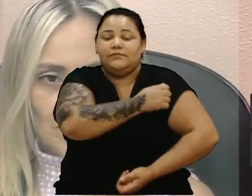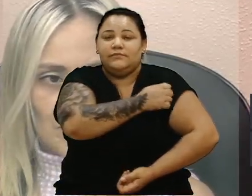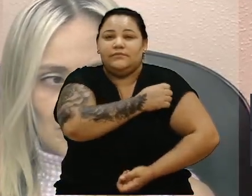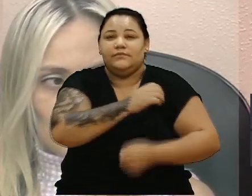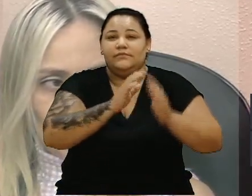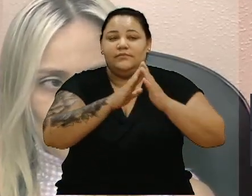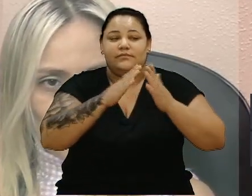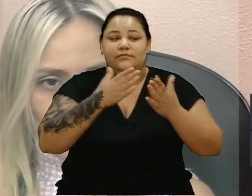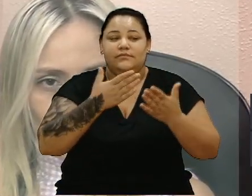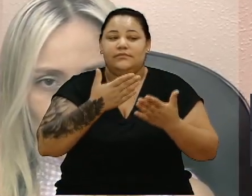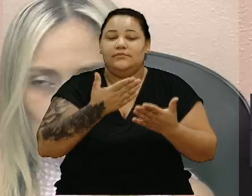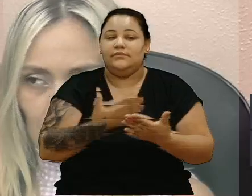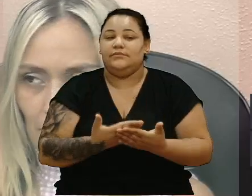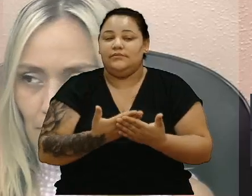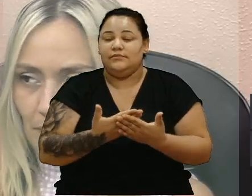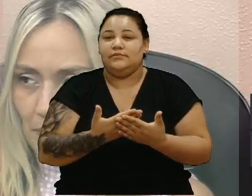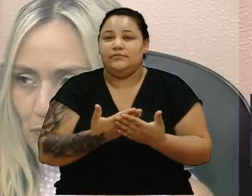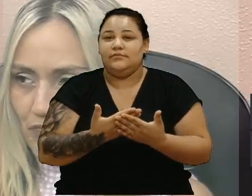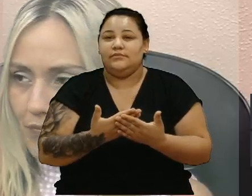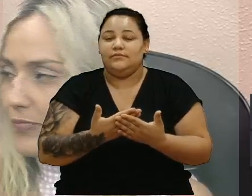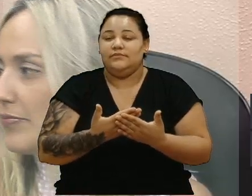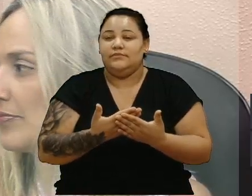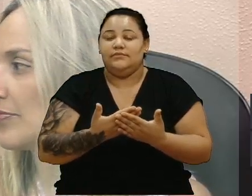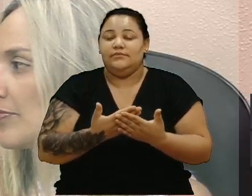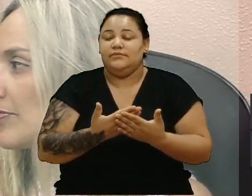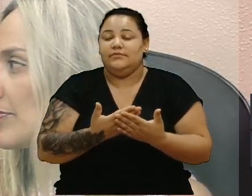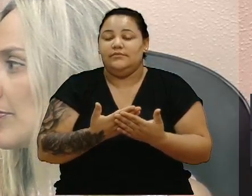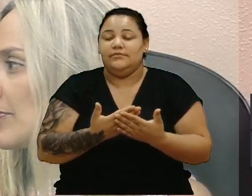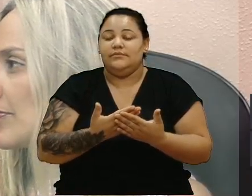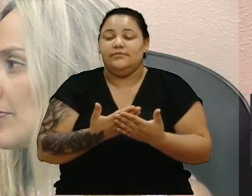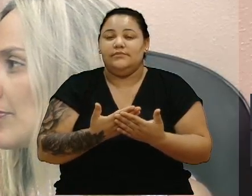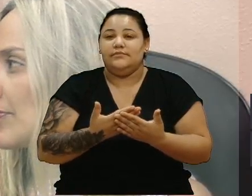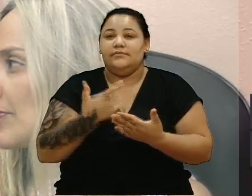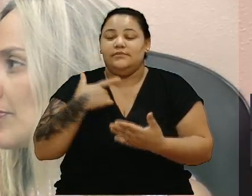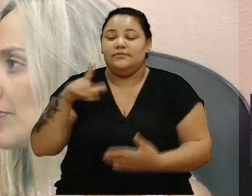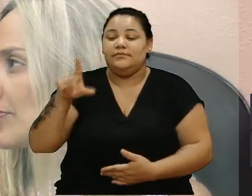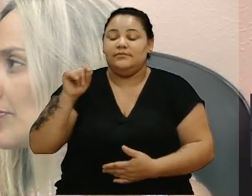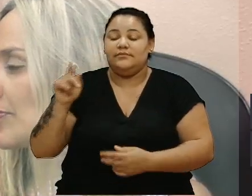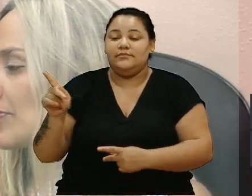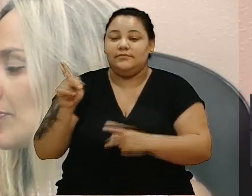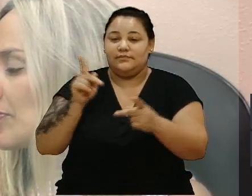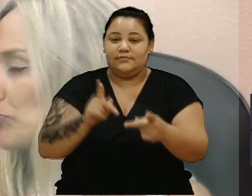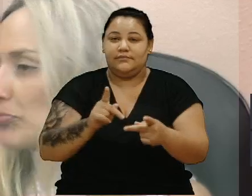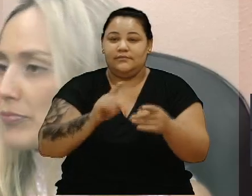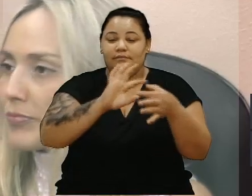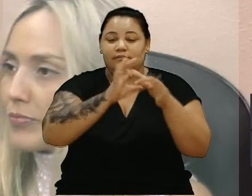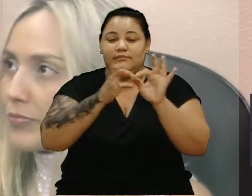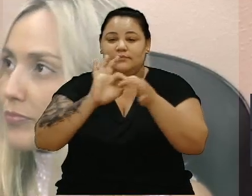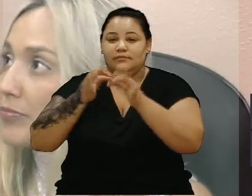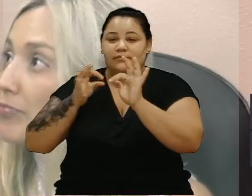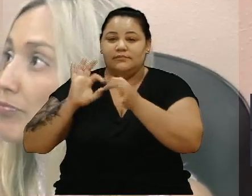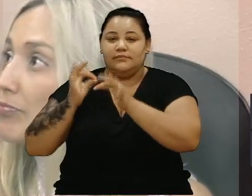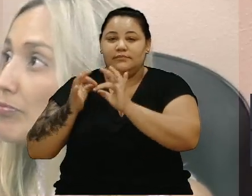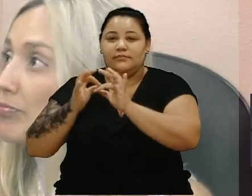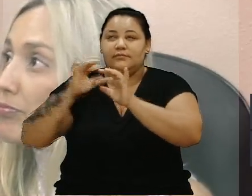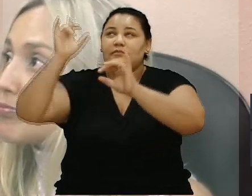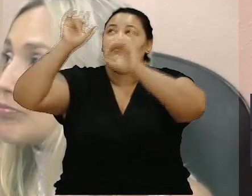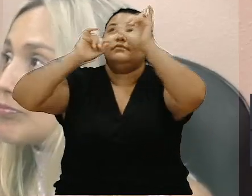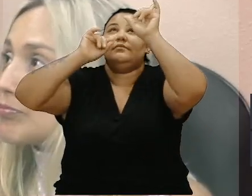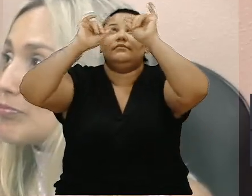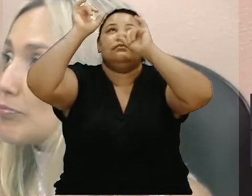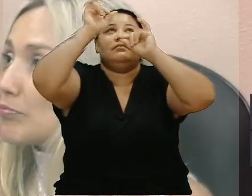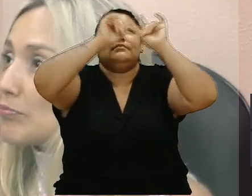Pedroso, que foi convidado a participar do processo seletivo da Olimpíada Brasileira de Astronomia e